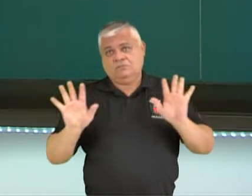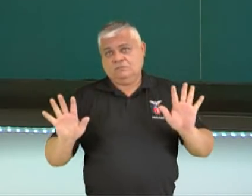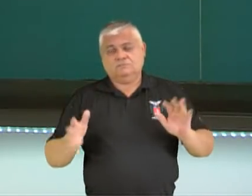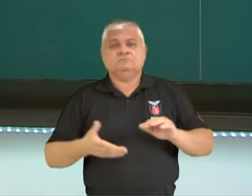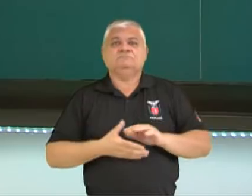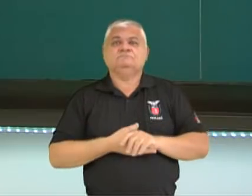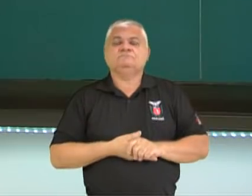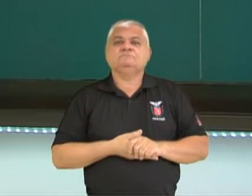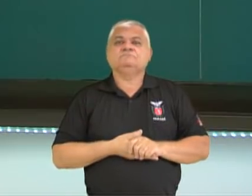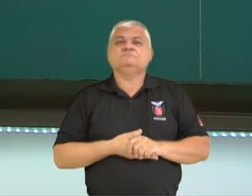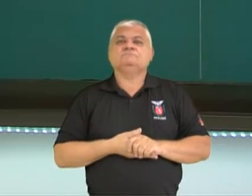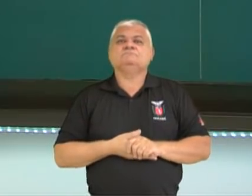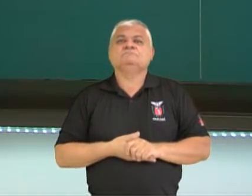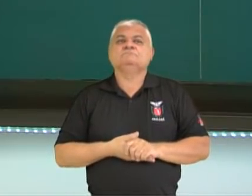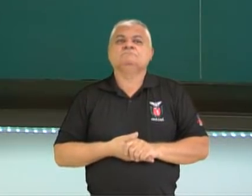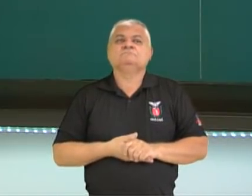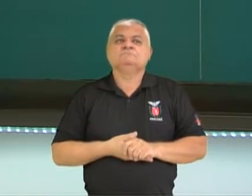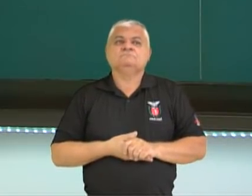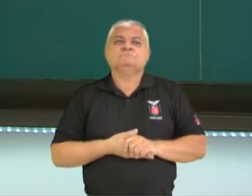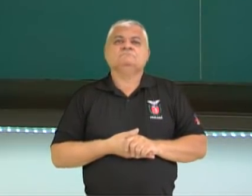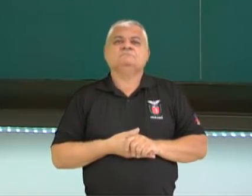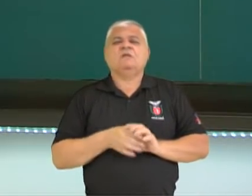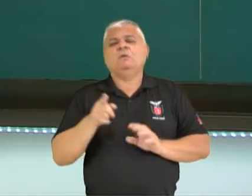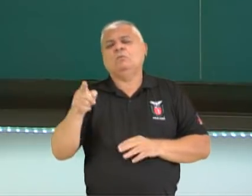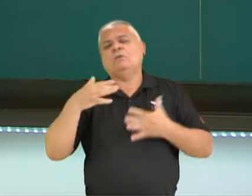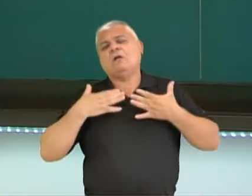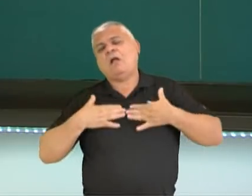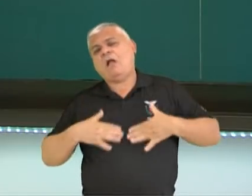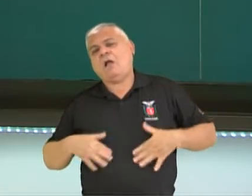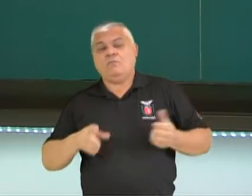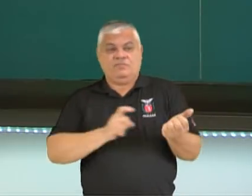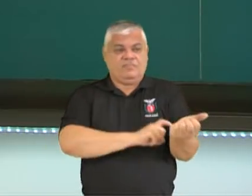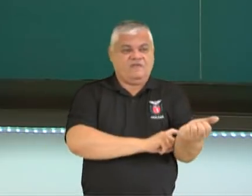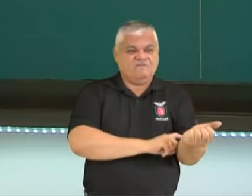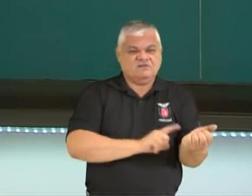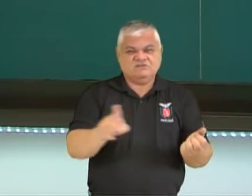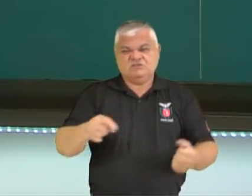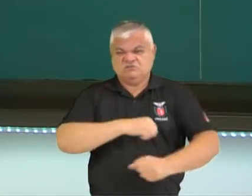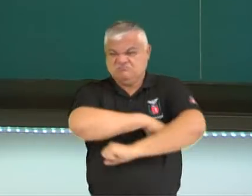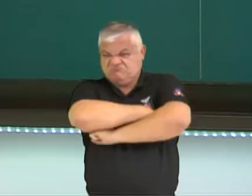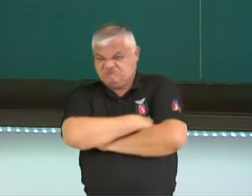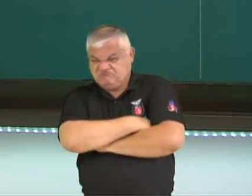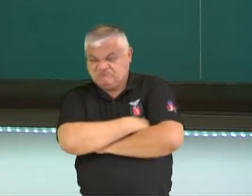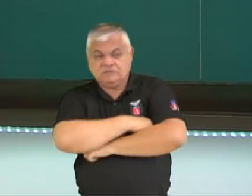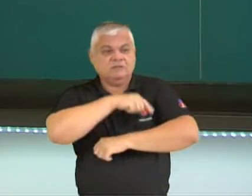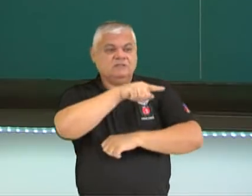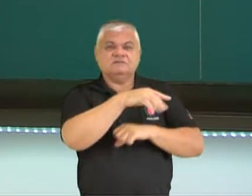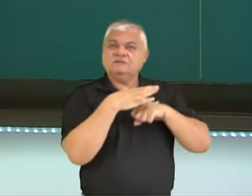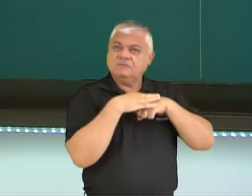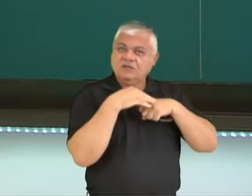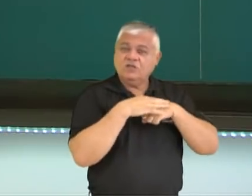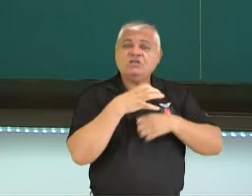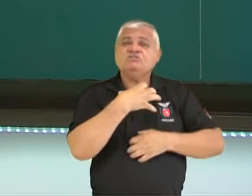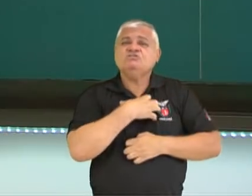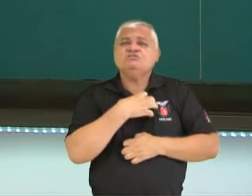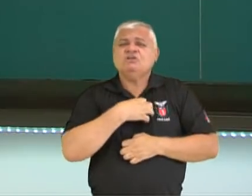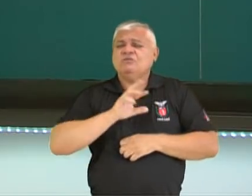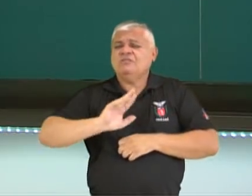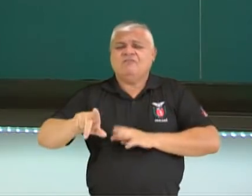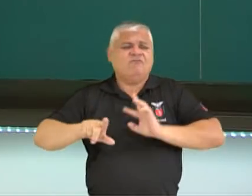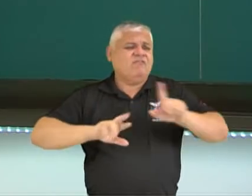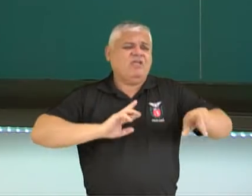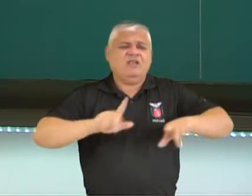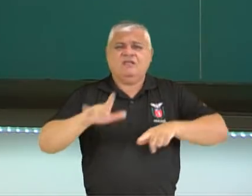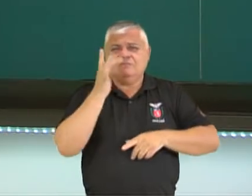volta lá. Um é tranquilo, o outro é nervoso, um é birrento, outro é dengoso. Jeitos diferentes